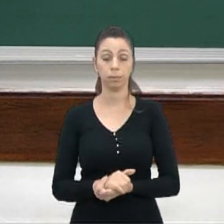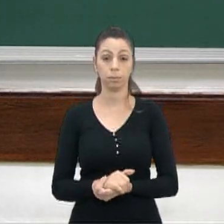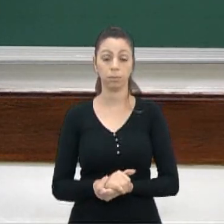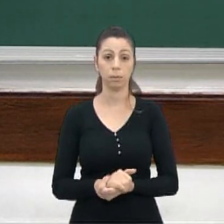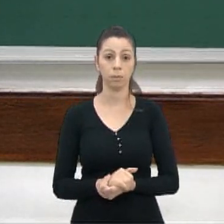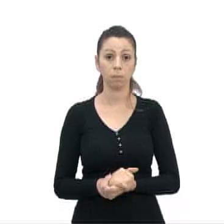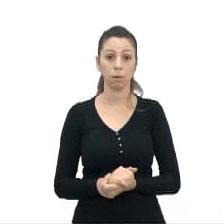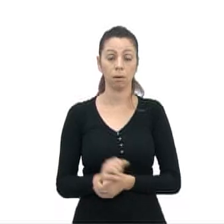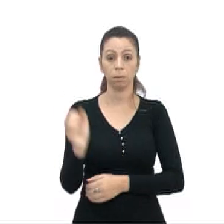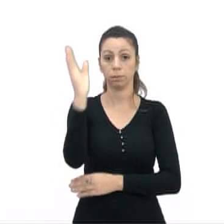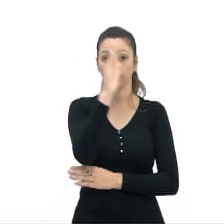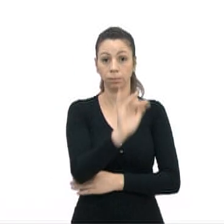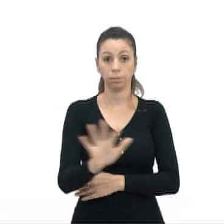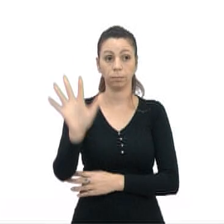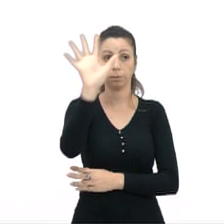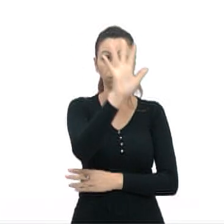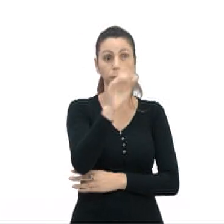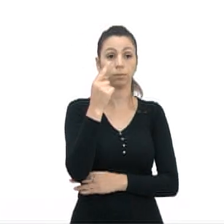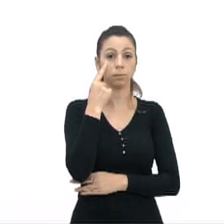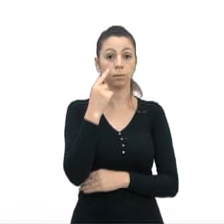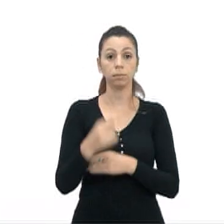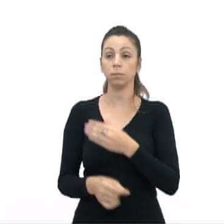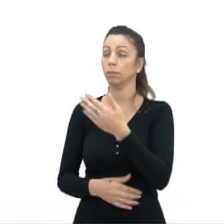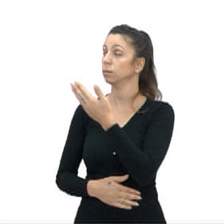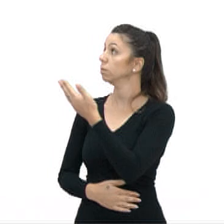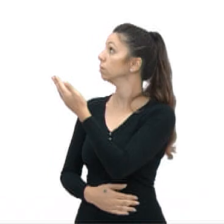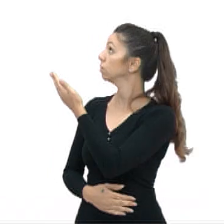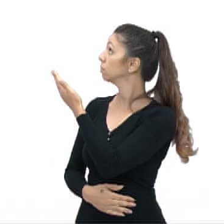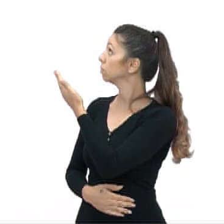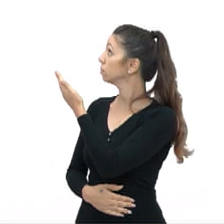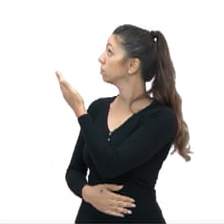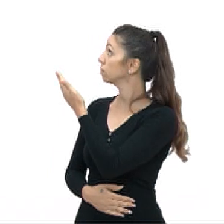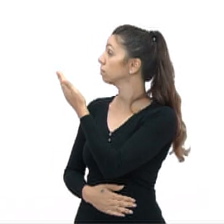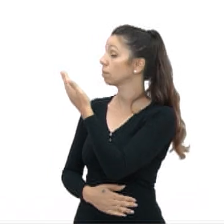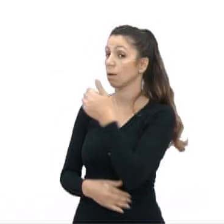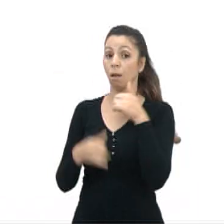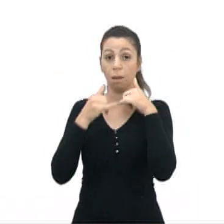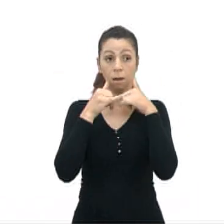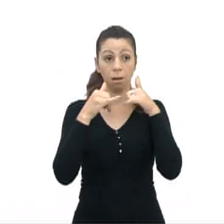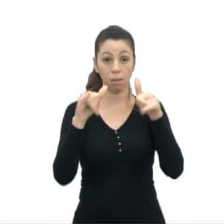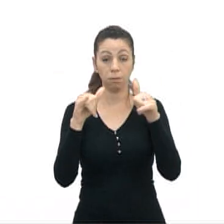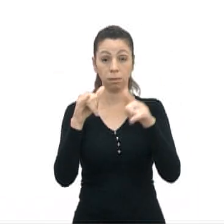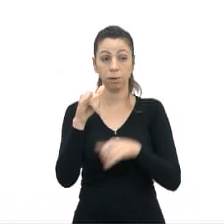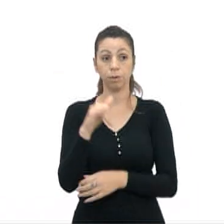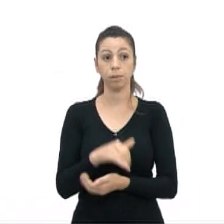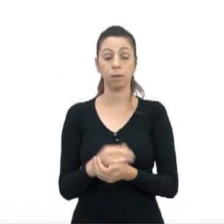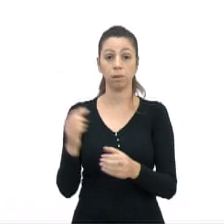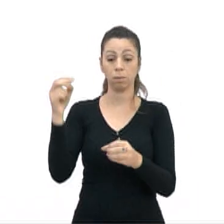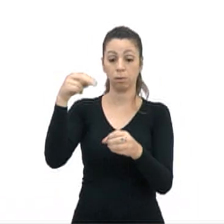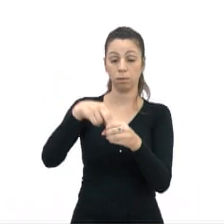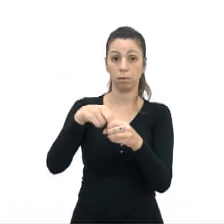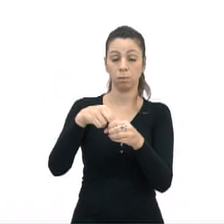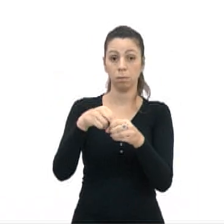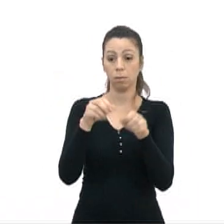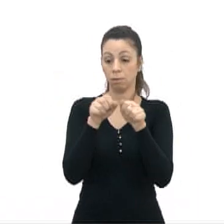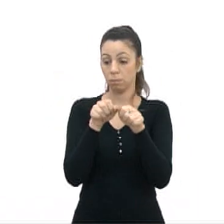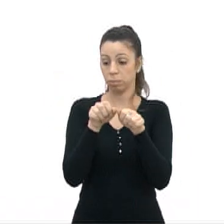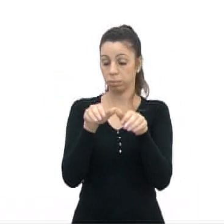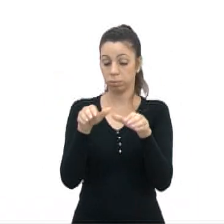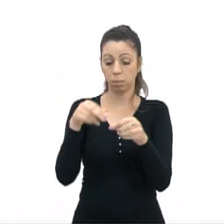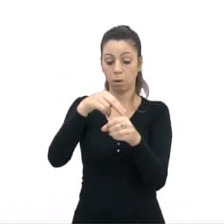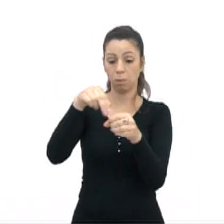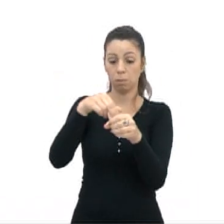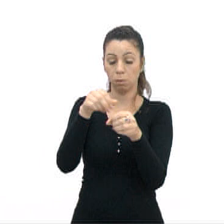A imagem do núcleo mostrando o poder de energia ao centro. À medida que se afasta do núcleo,